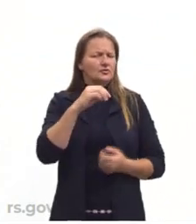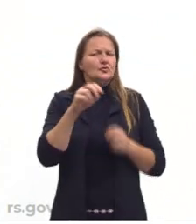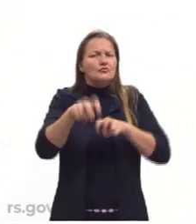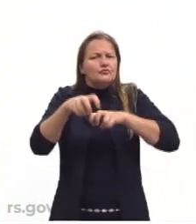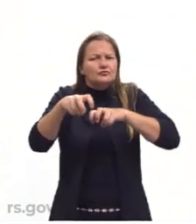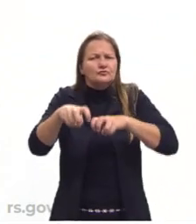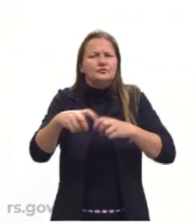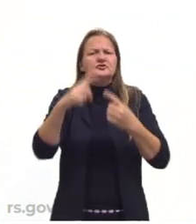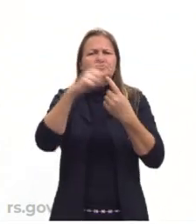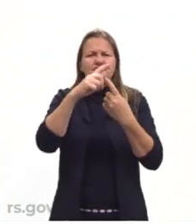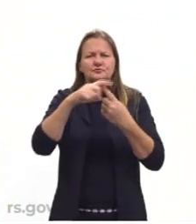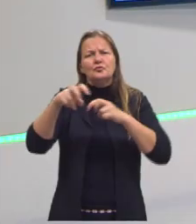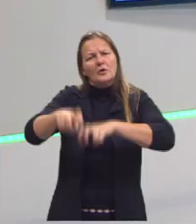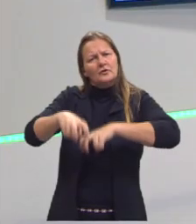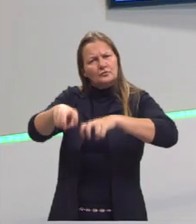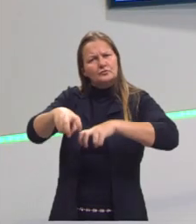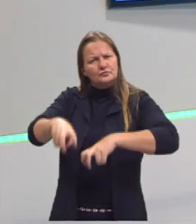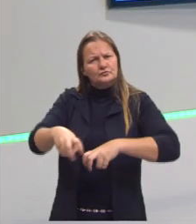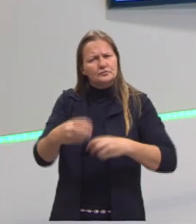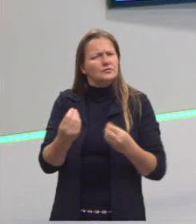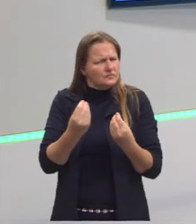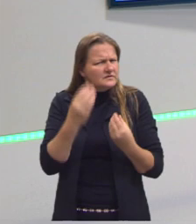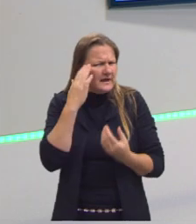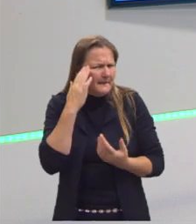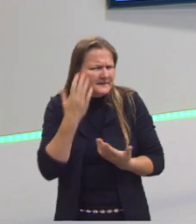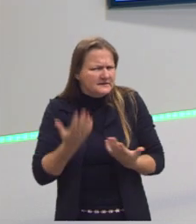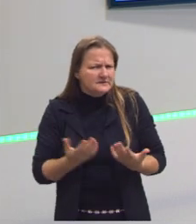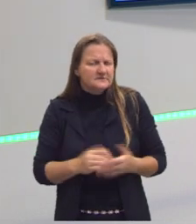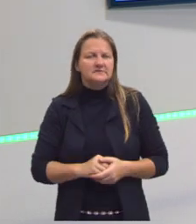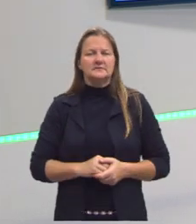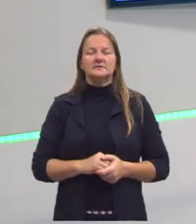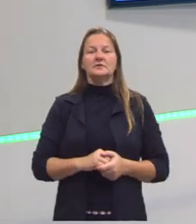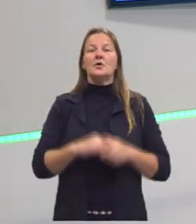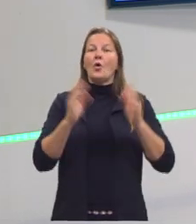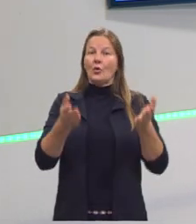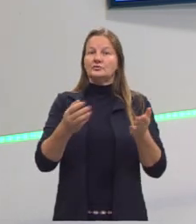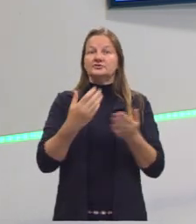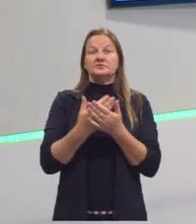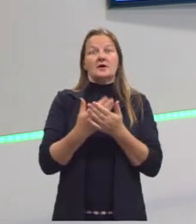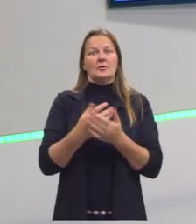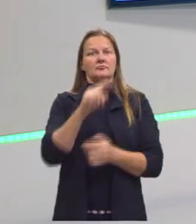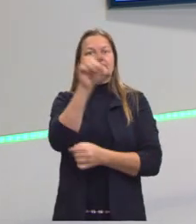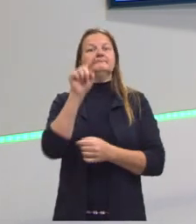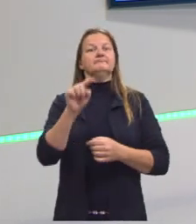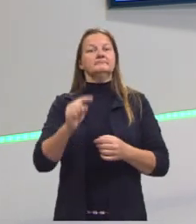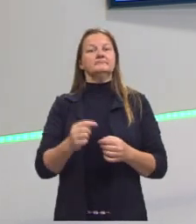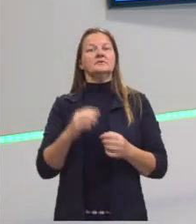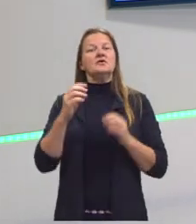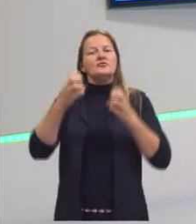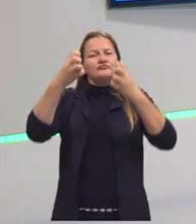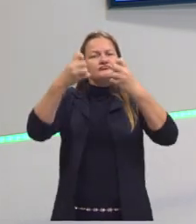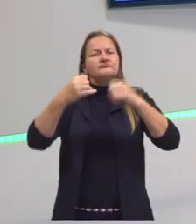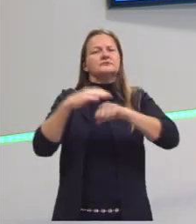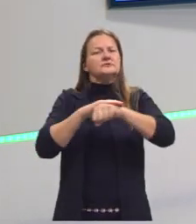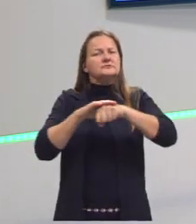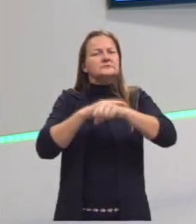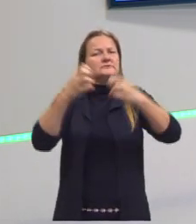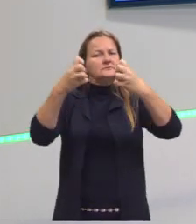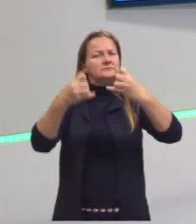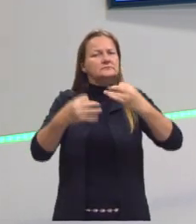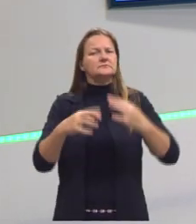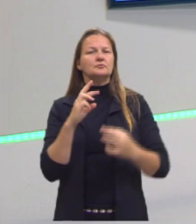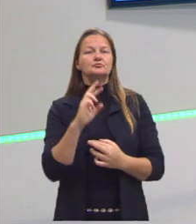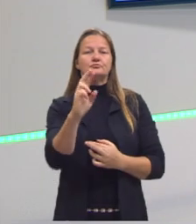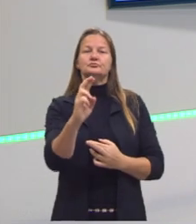sabe que que é um tipo de agricultura como é que faz isso aí então essa é a questão que nós temos hoje nós é tentar não e nós vamos